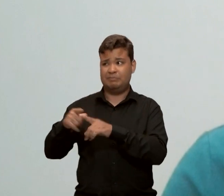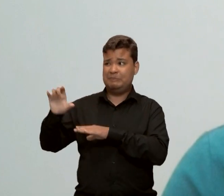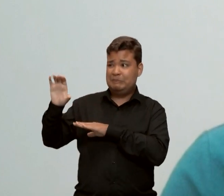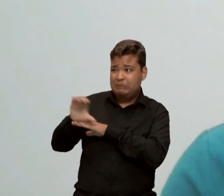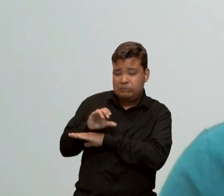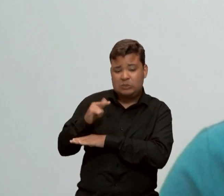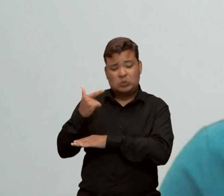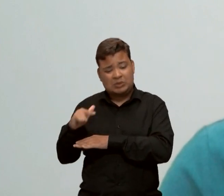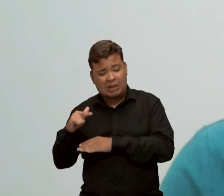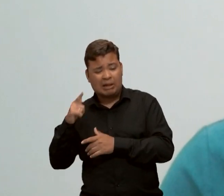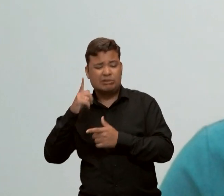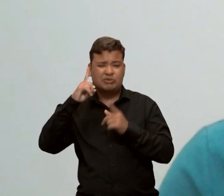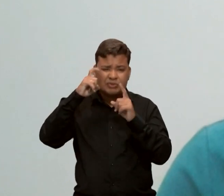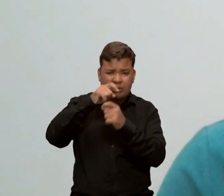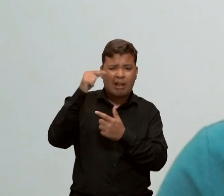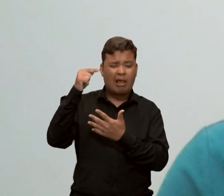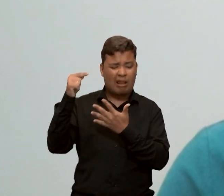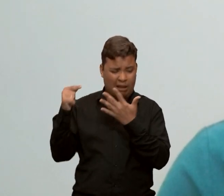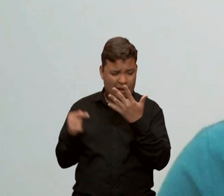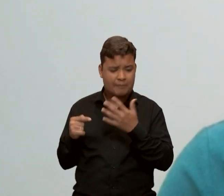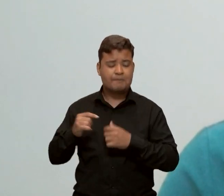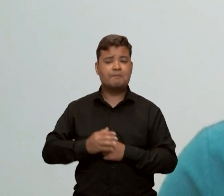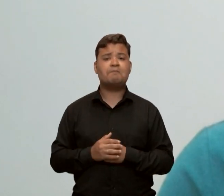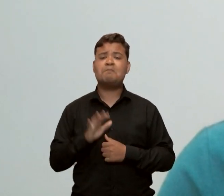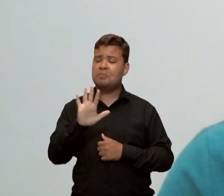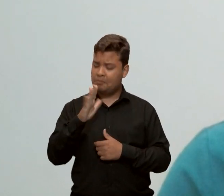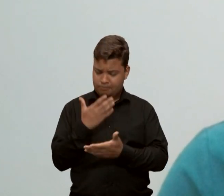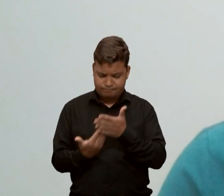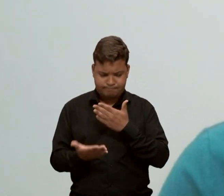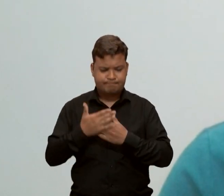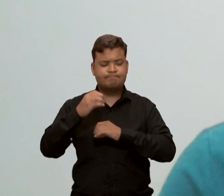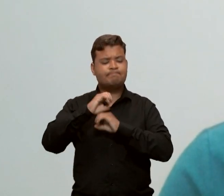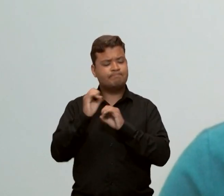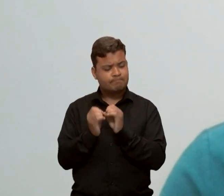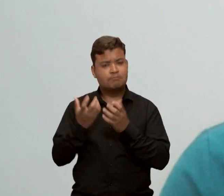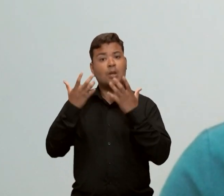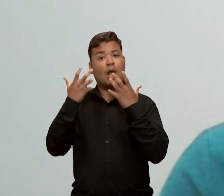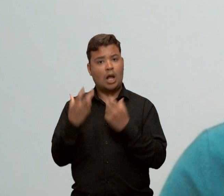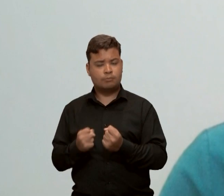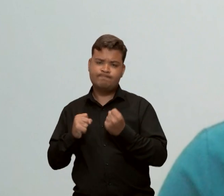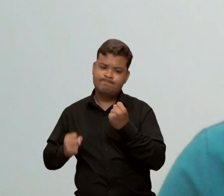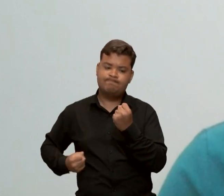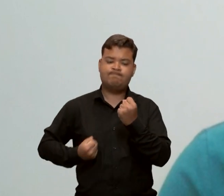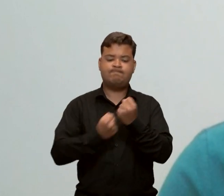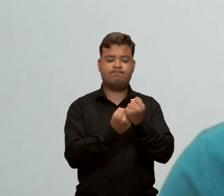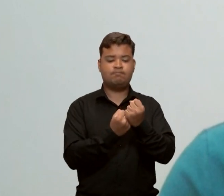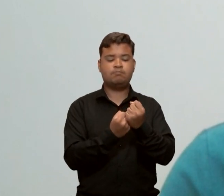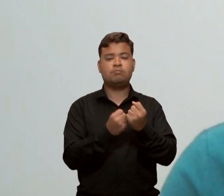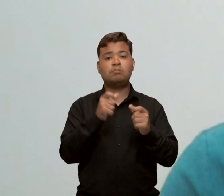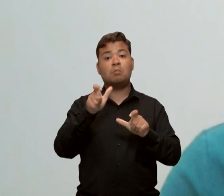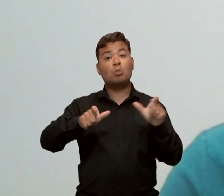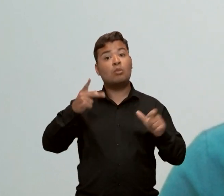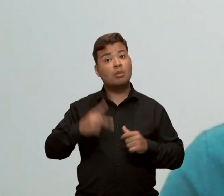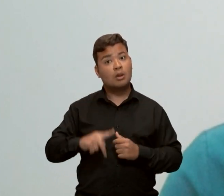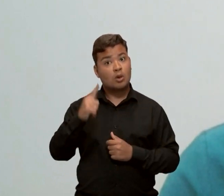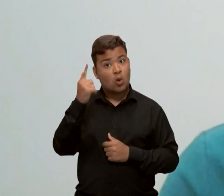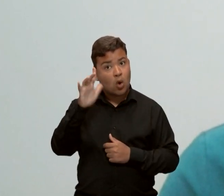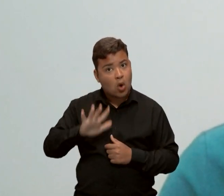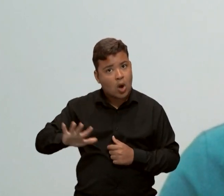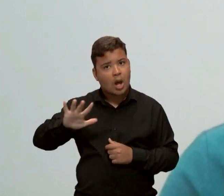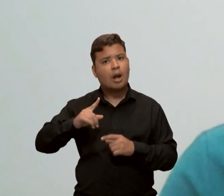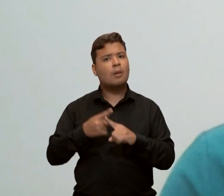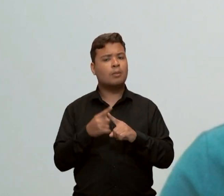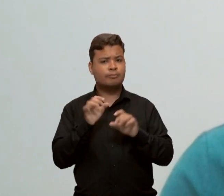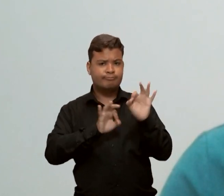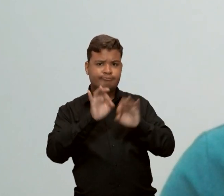dificuldades, ainda assim assumiu esse compromisso com o povo goiano de estar ofertando esse curso para